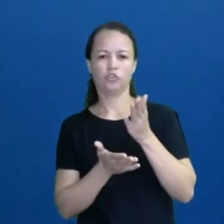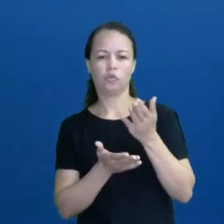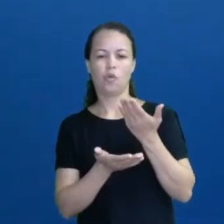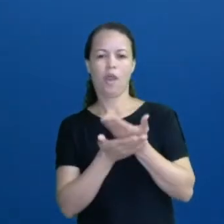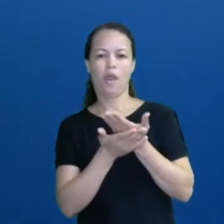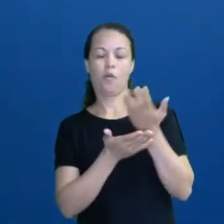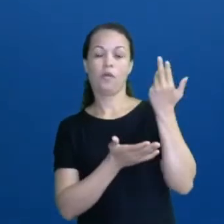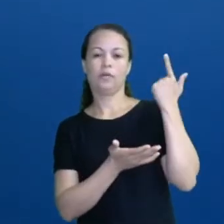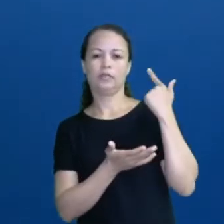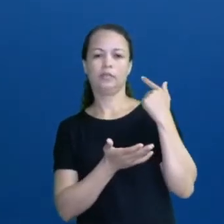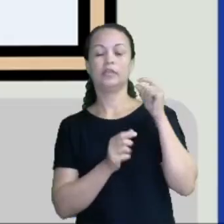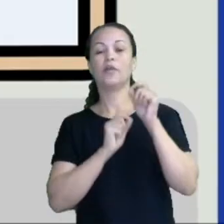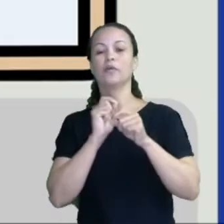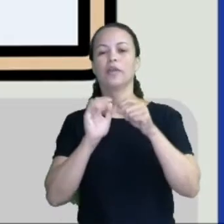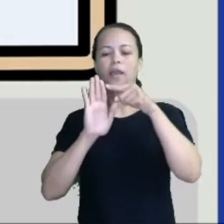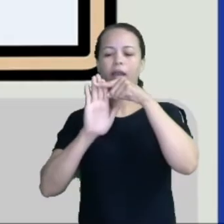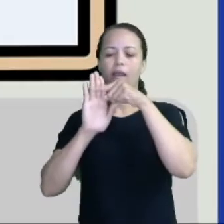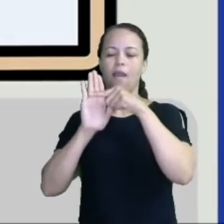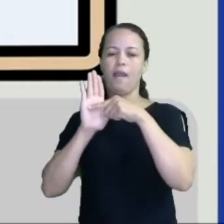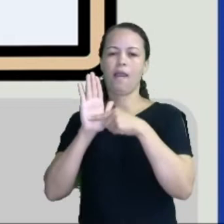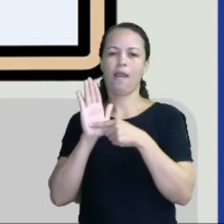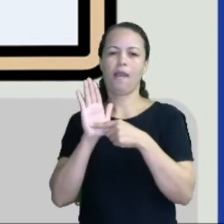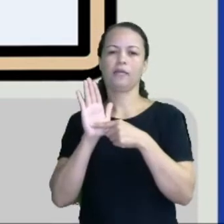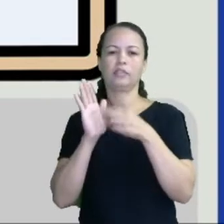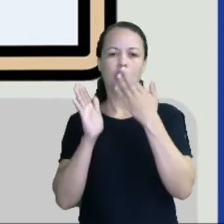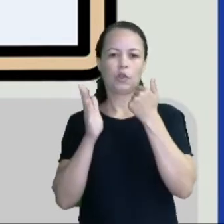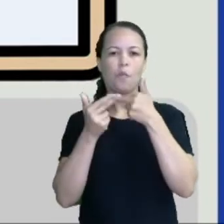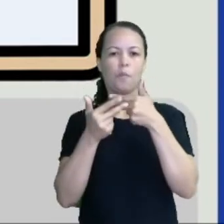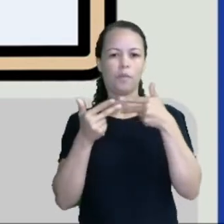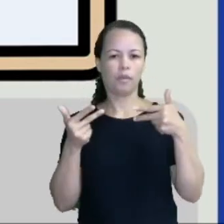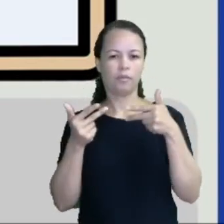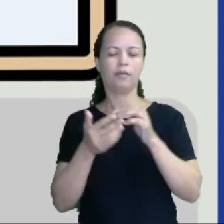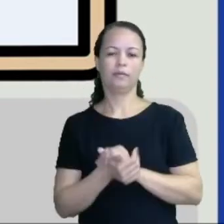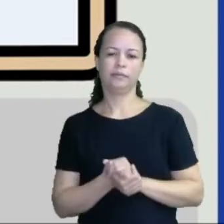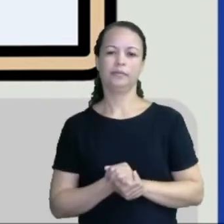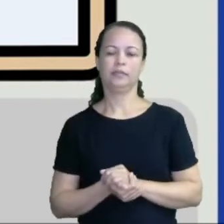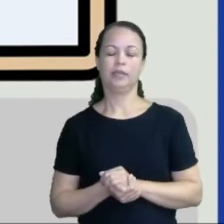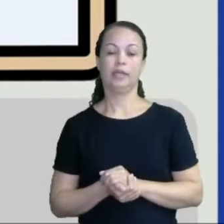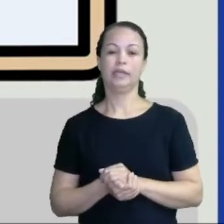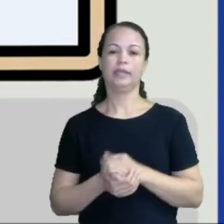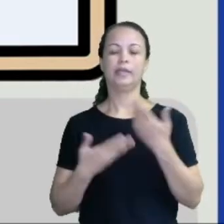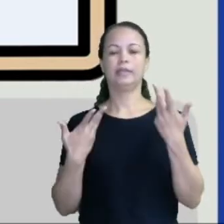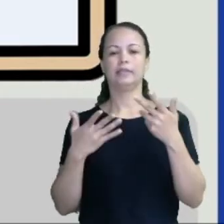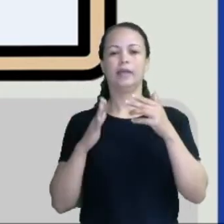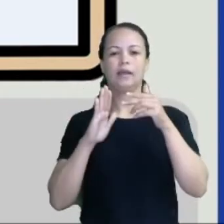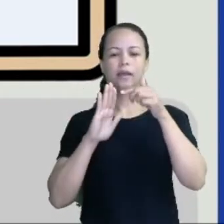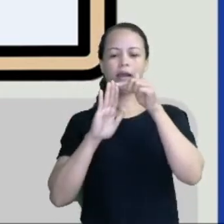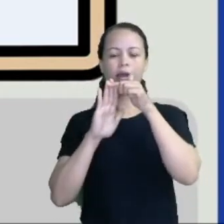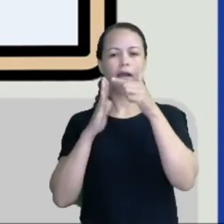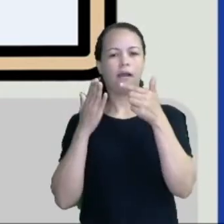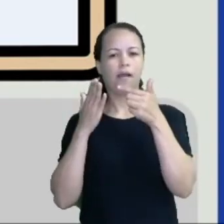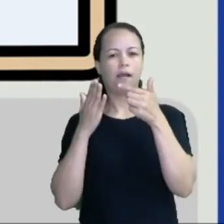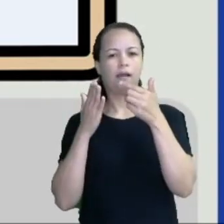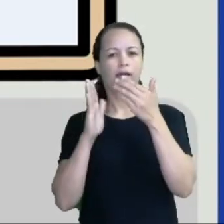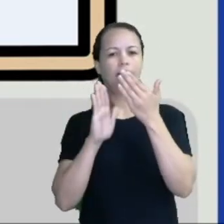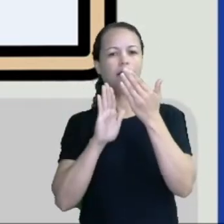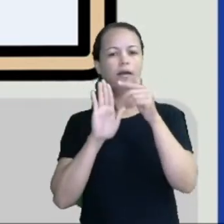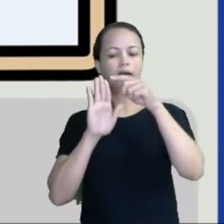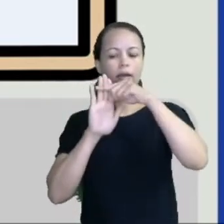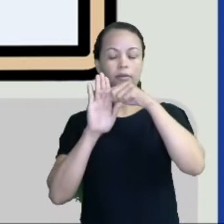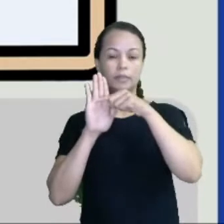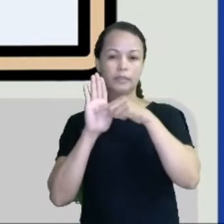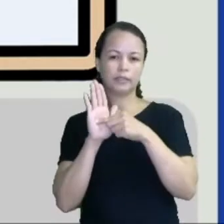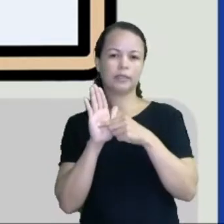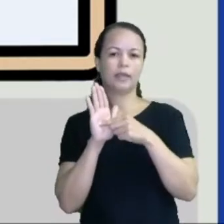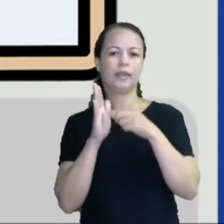a receita. E da receita a gente vai fazer uma lista. Eita, a gente pode fazer isso, tia?